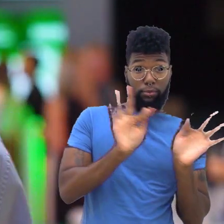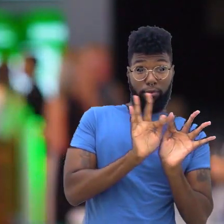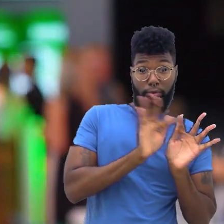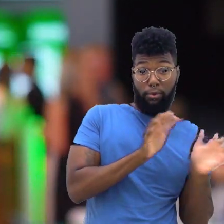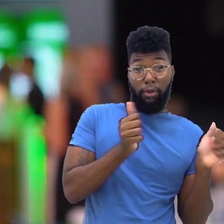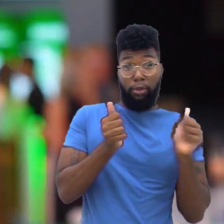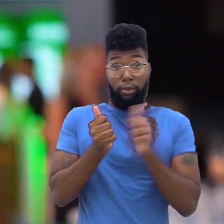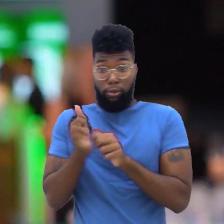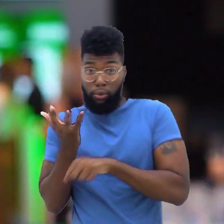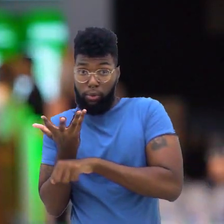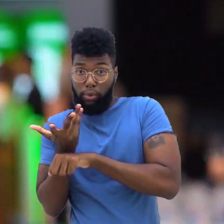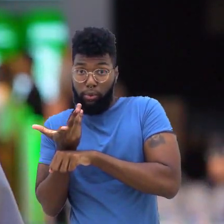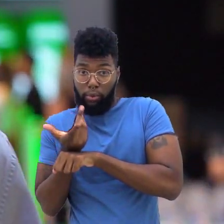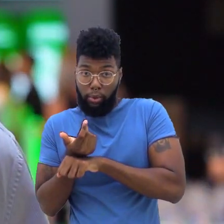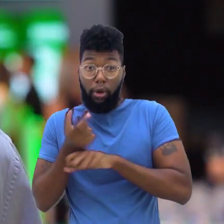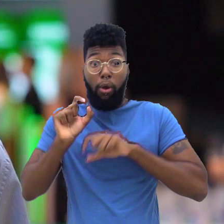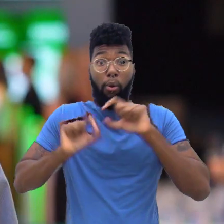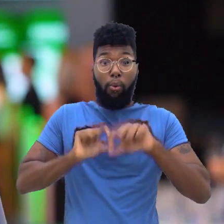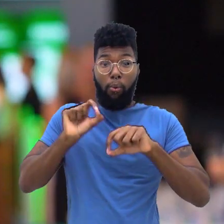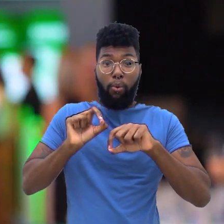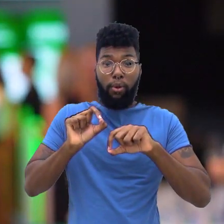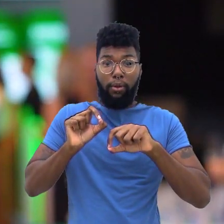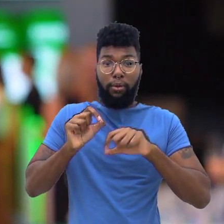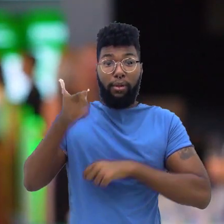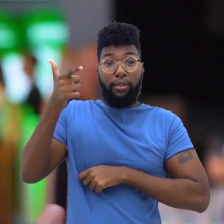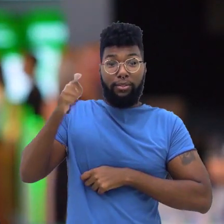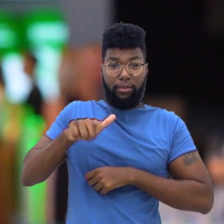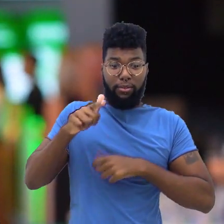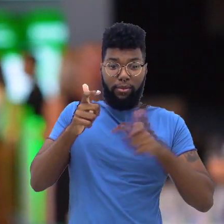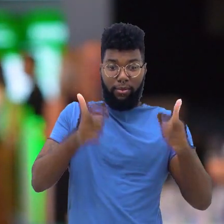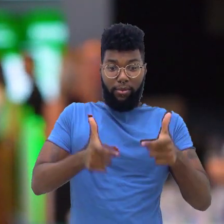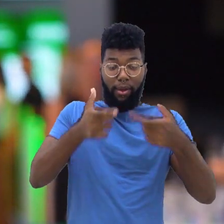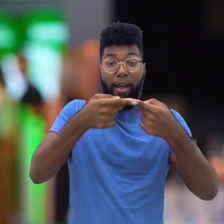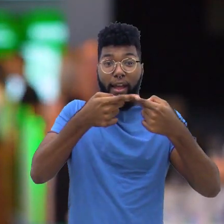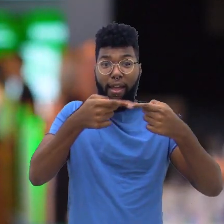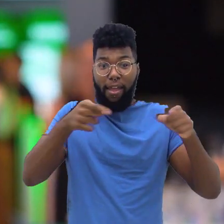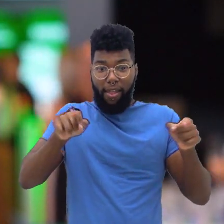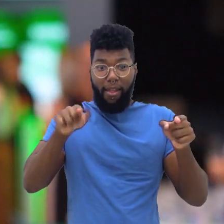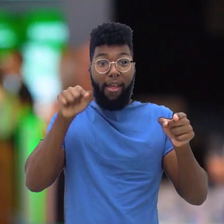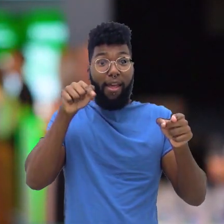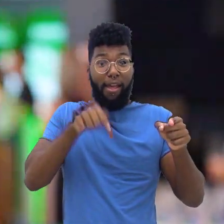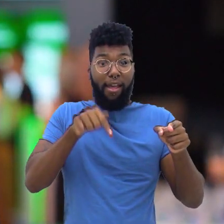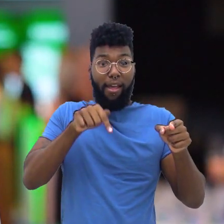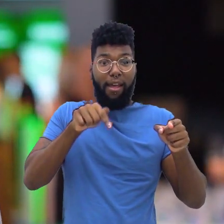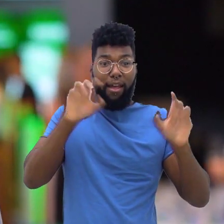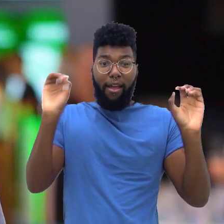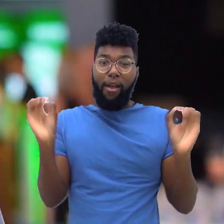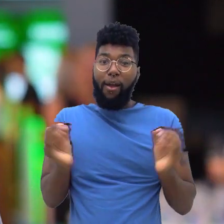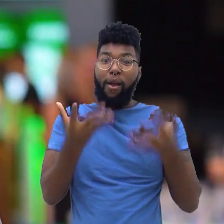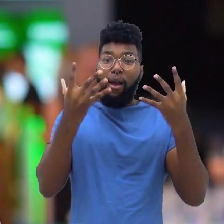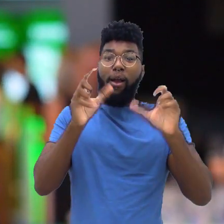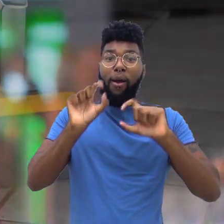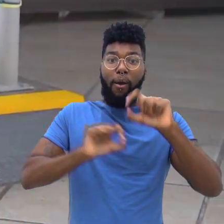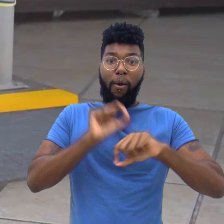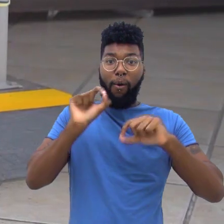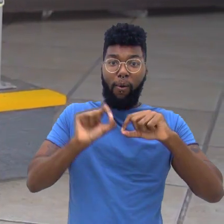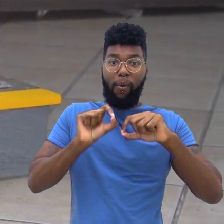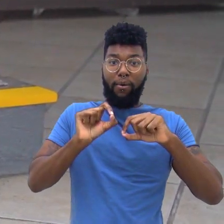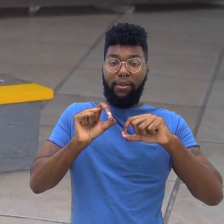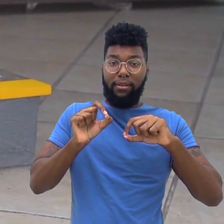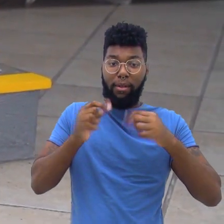Mais uma vez, a Fevale e a Sicredi juntos, dessa vez na inauguração desse espaço que comemora e